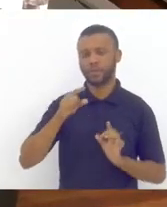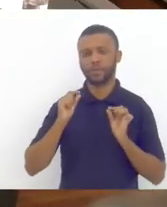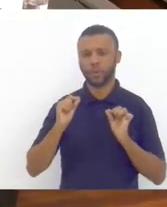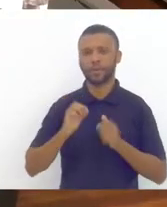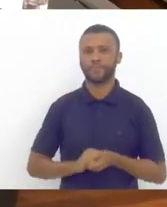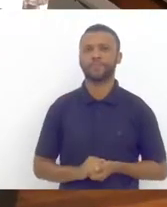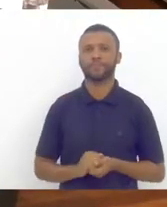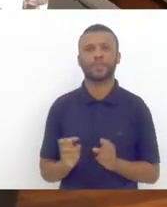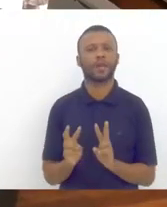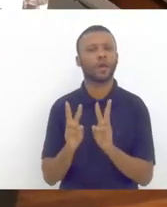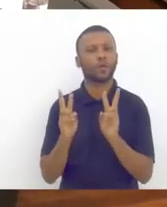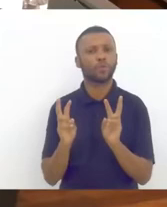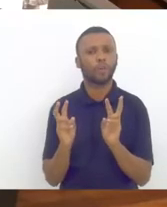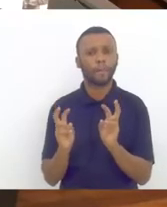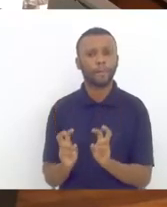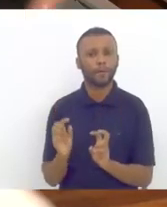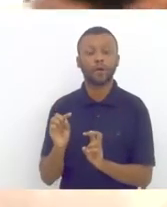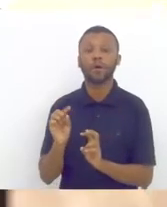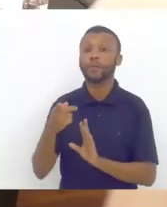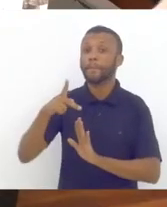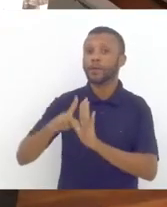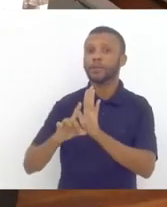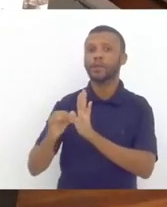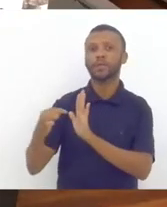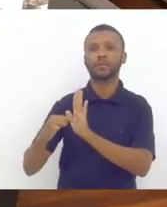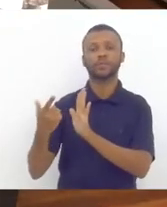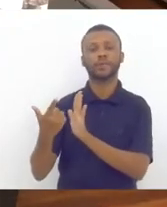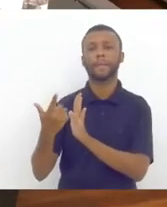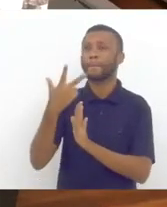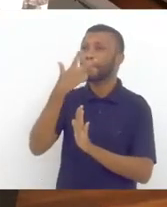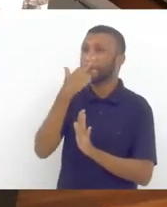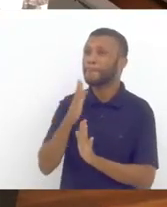é em relação a esse projeto de lei, que é o que me